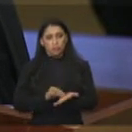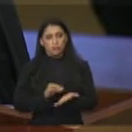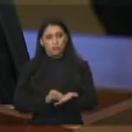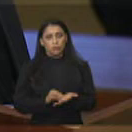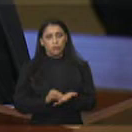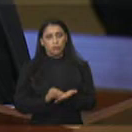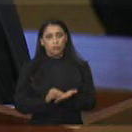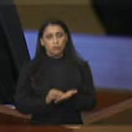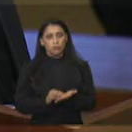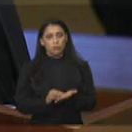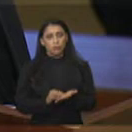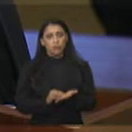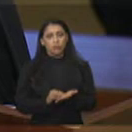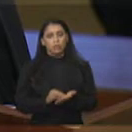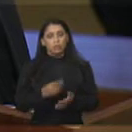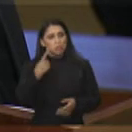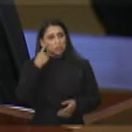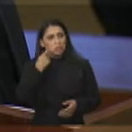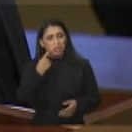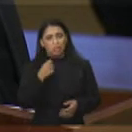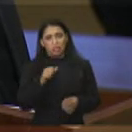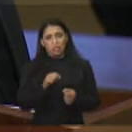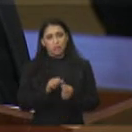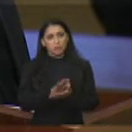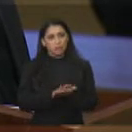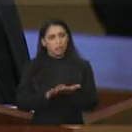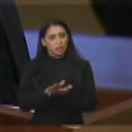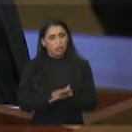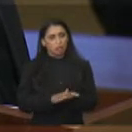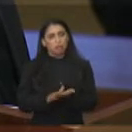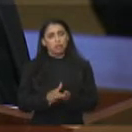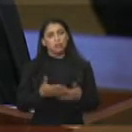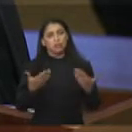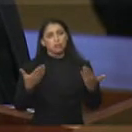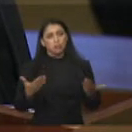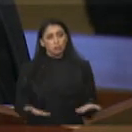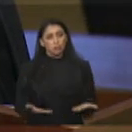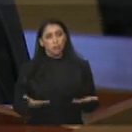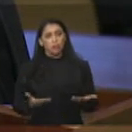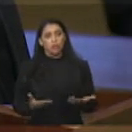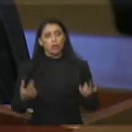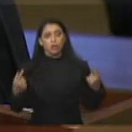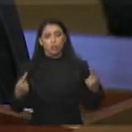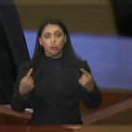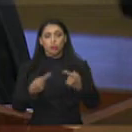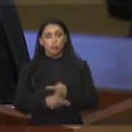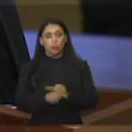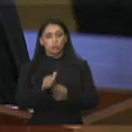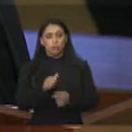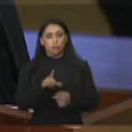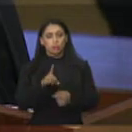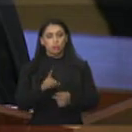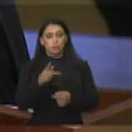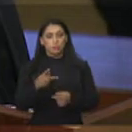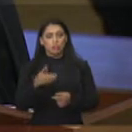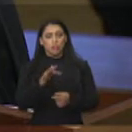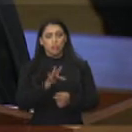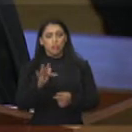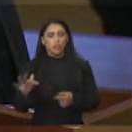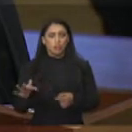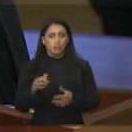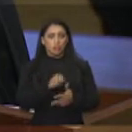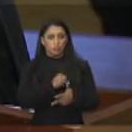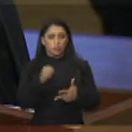interesse de agir. De início, reputo que a lesão a preceitos fundamentais por ato do poder público, compartilhamento de dados